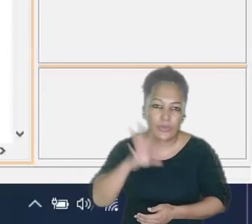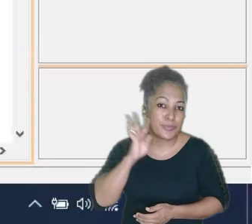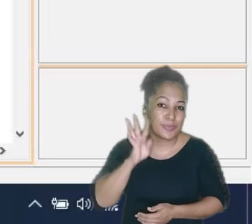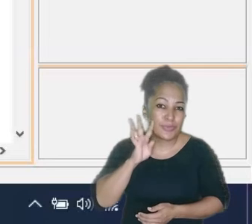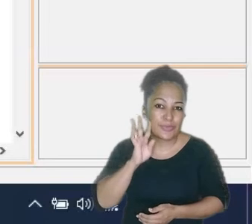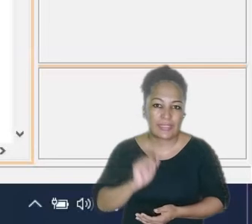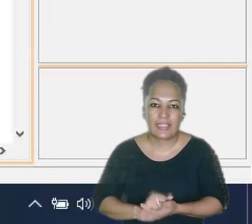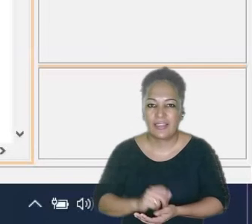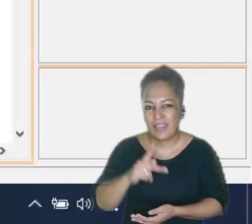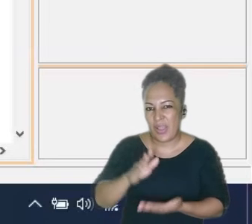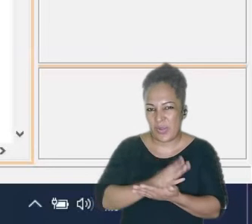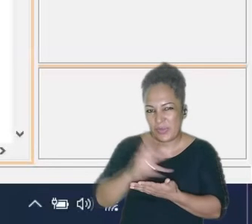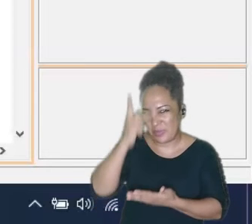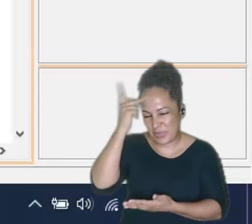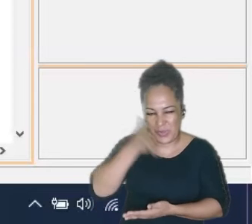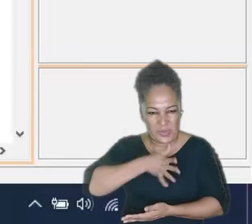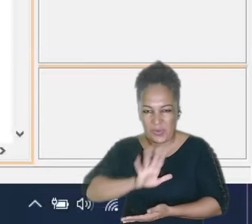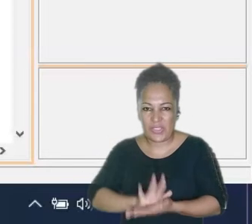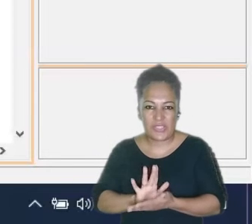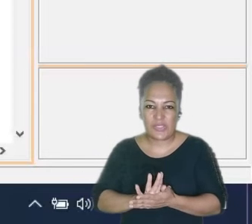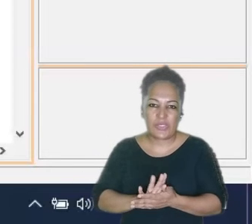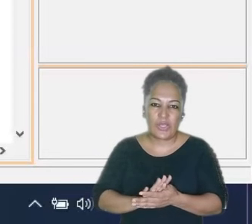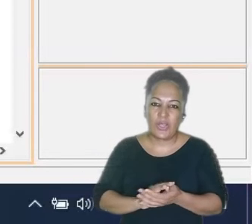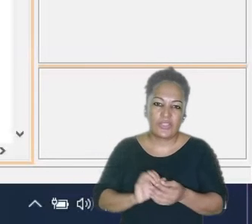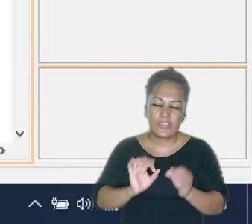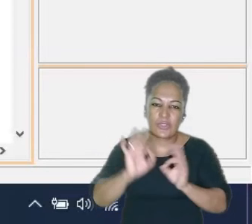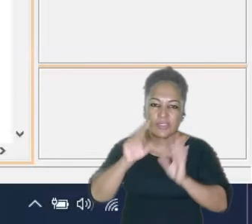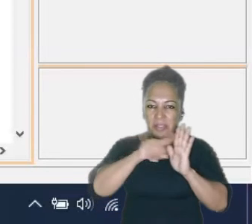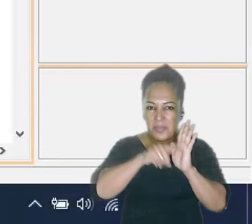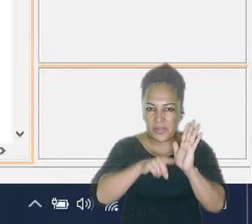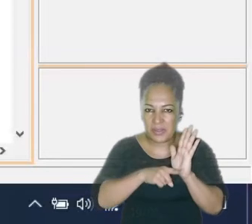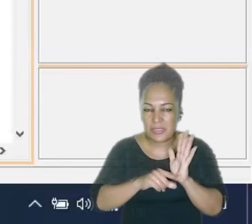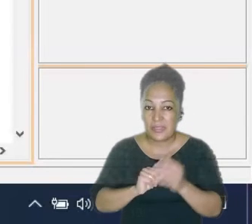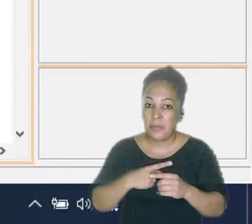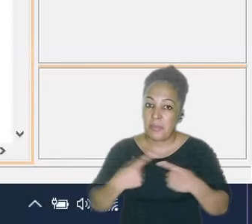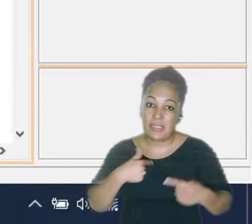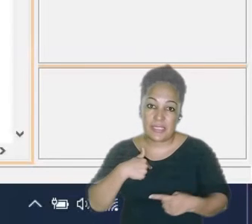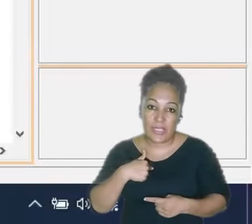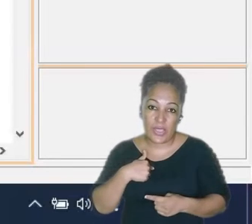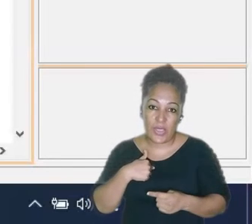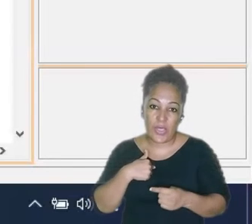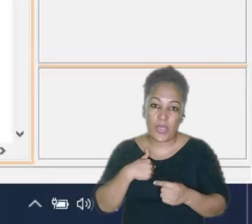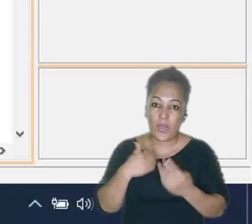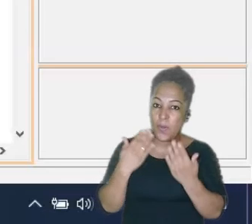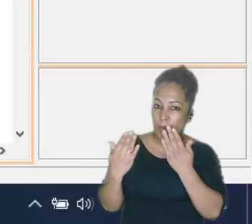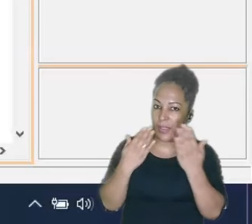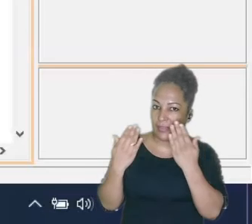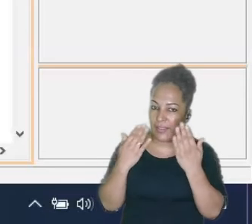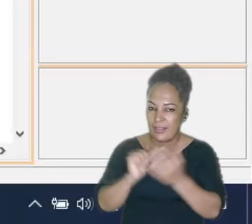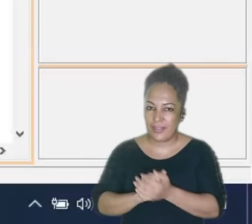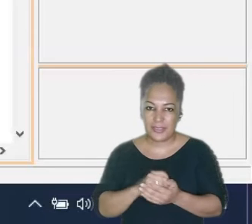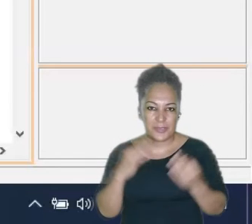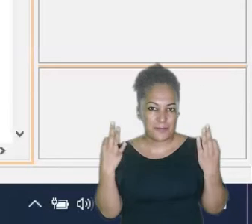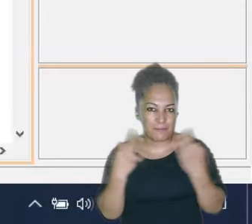fazendo isso aqui. Eu acho isso aqui muito legal, tá? Tem gente que não gosta muito, gosta só mais de programar mesmo, né? De codificar. Mas eu, um